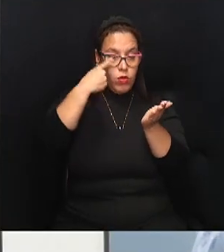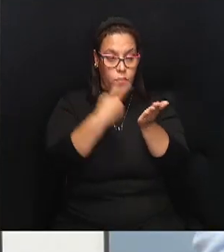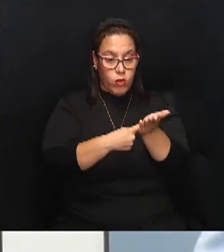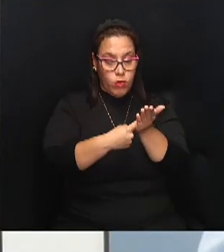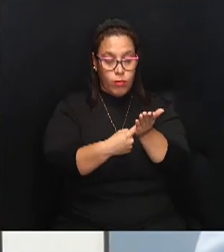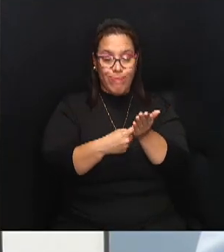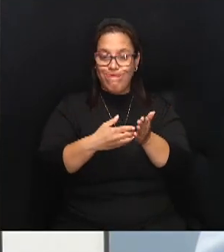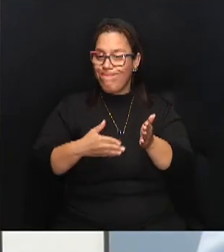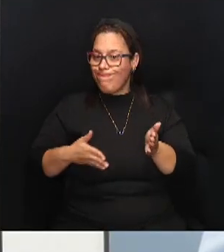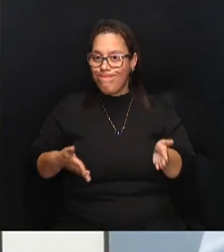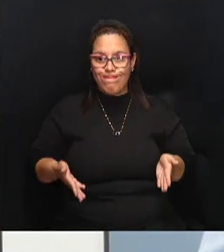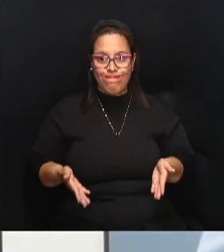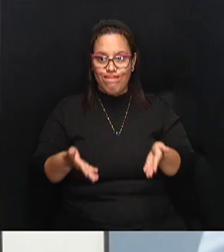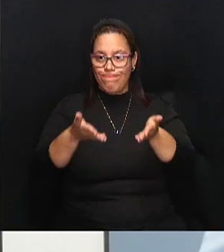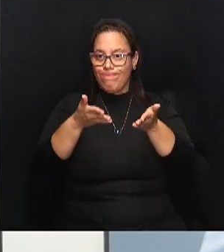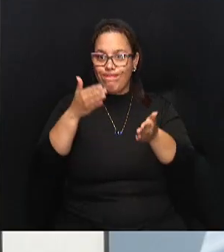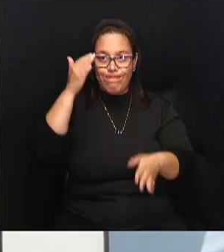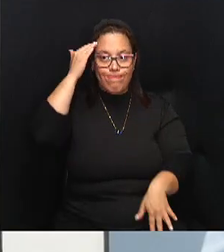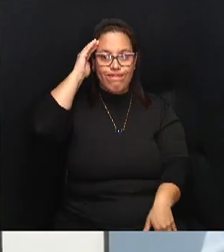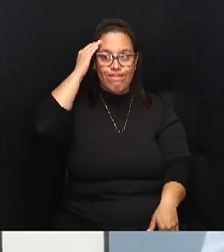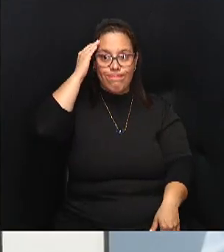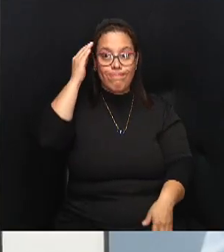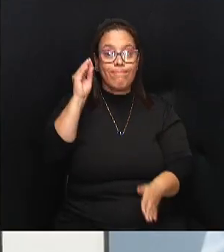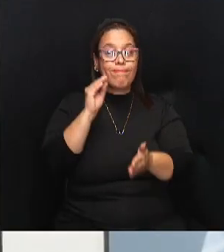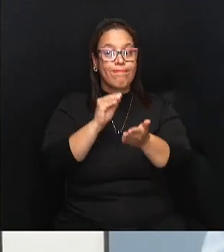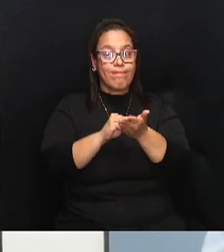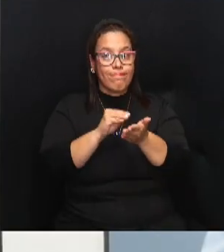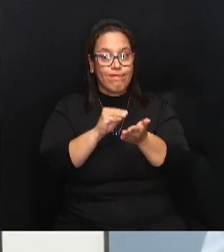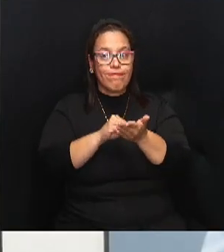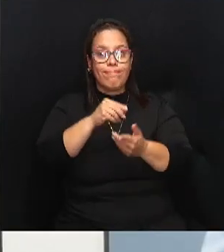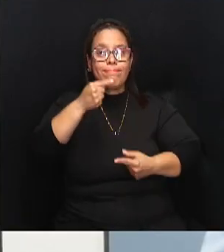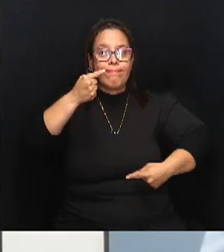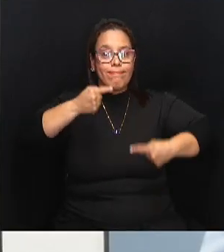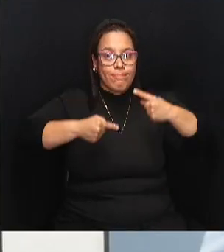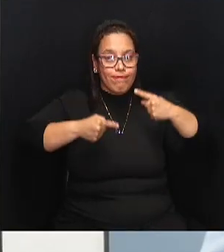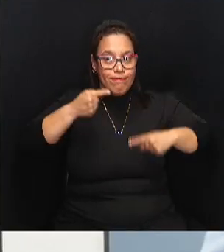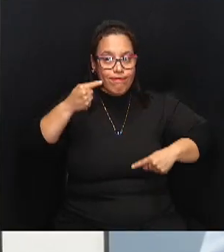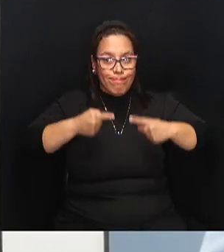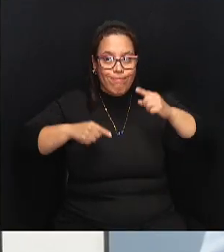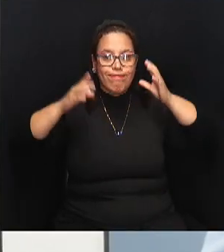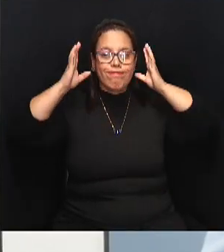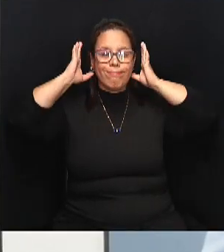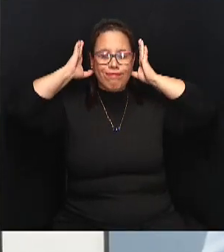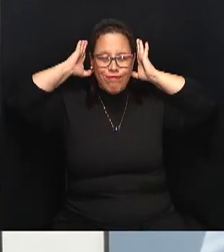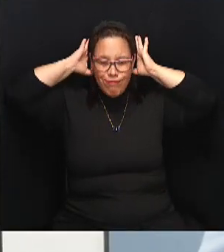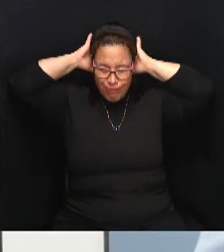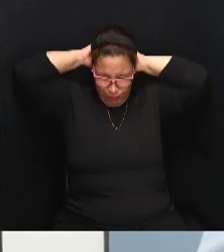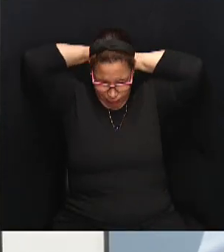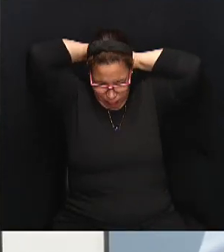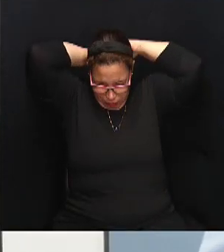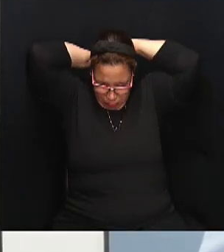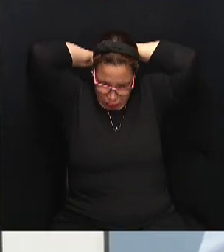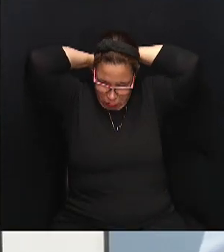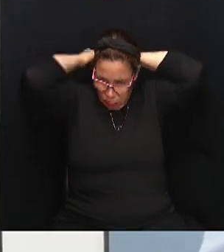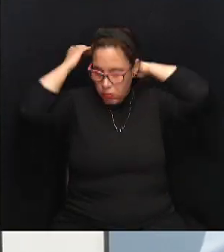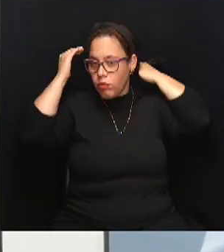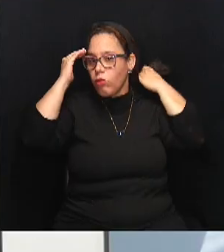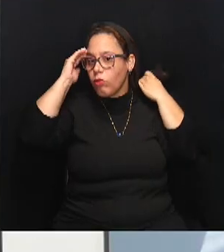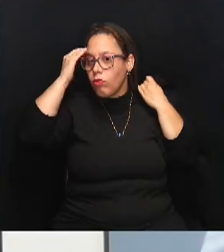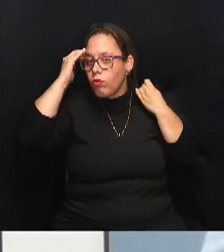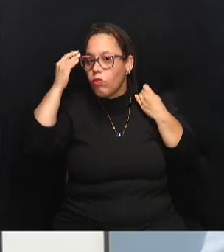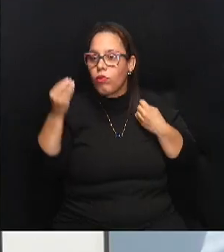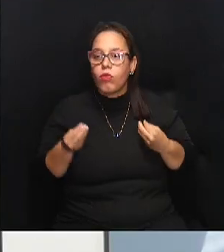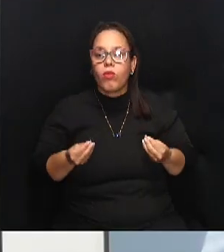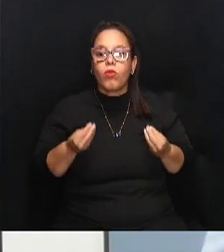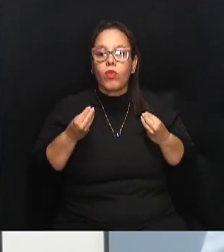foi para frente, e a gente entendeu que foi por falta de discussão. É importante discutir para entender como que nós